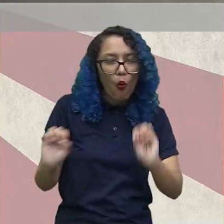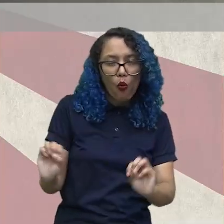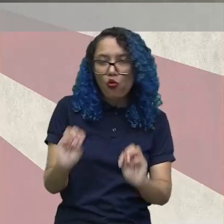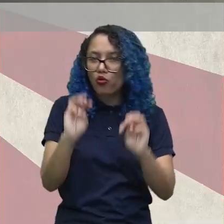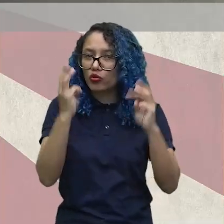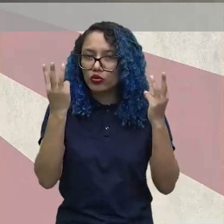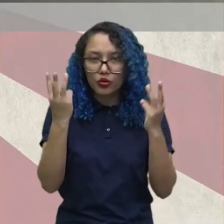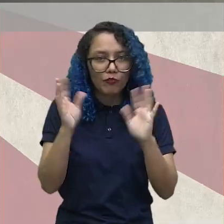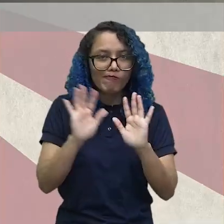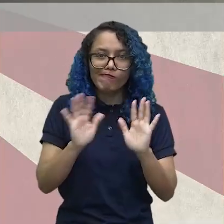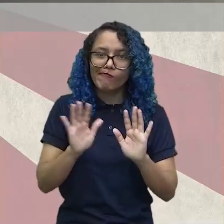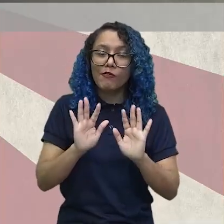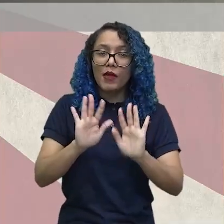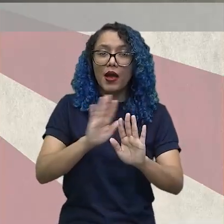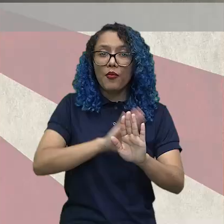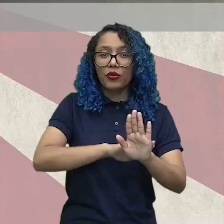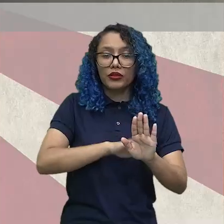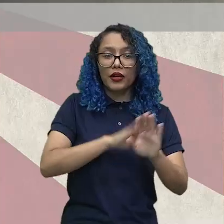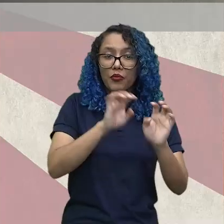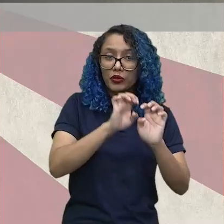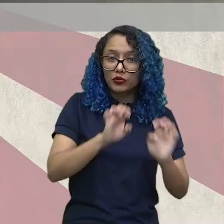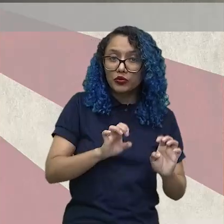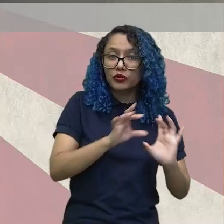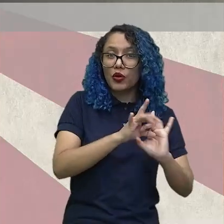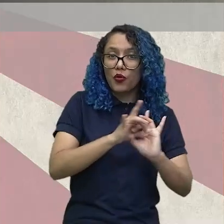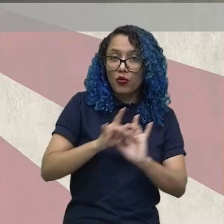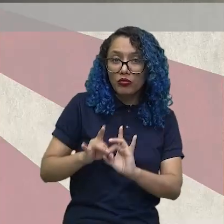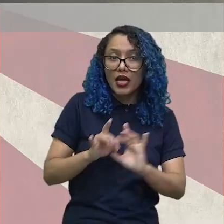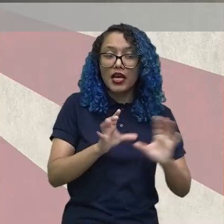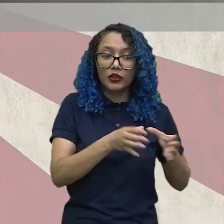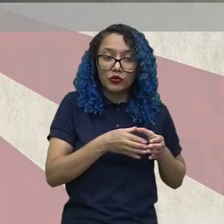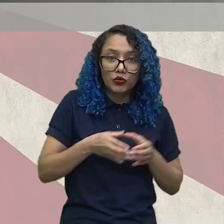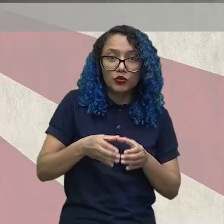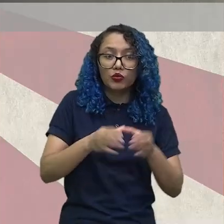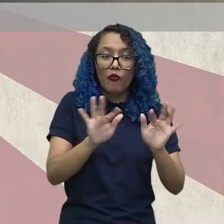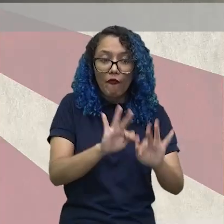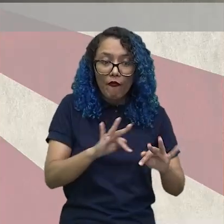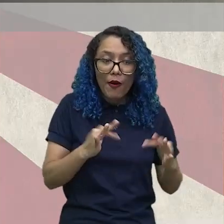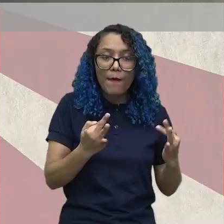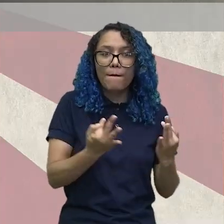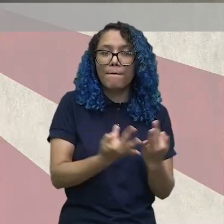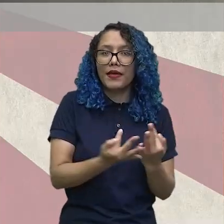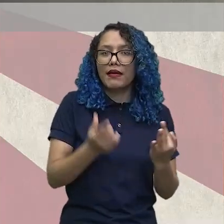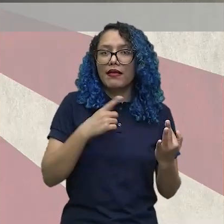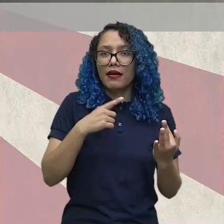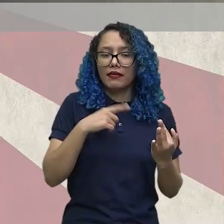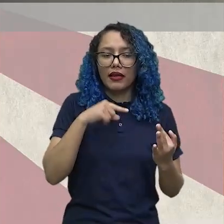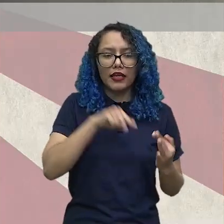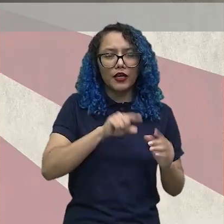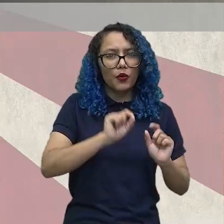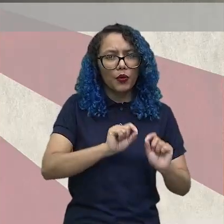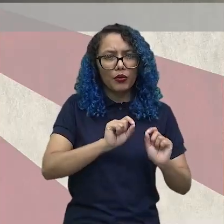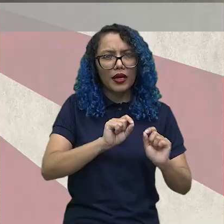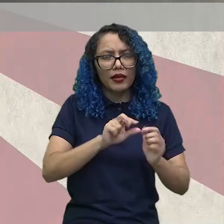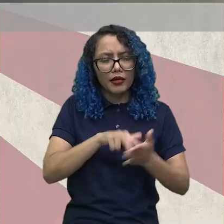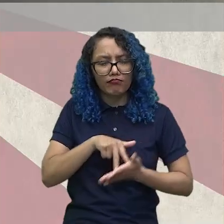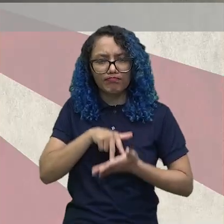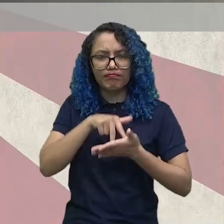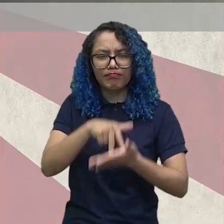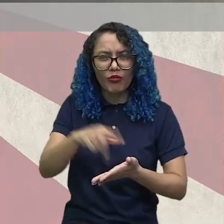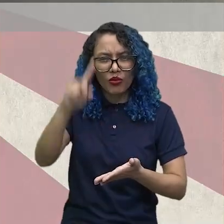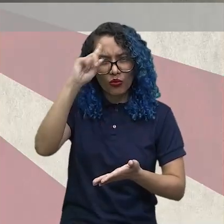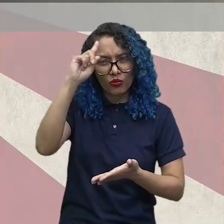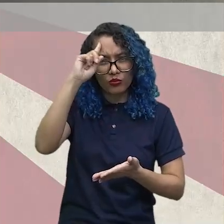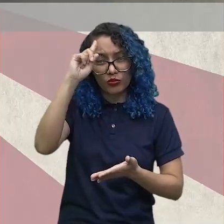espetáculo, mas uma estrutura, um contexto, pessoas, famílias que estão ali se colocando em